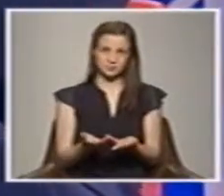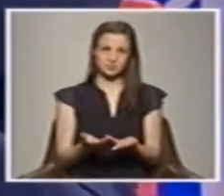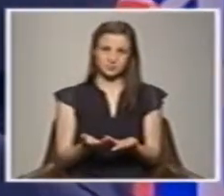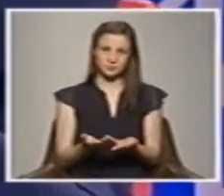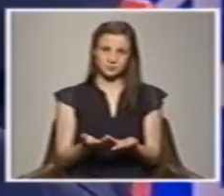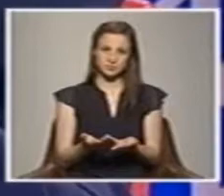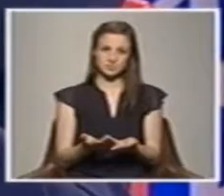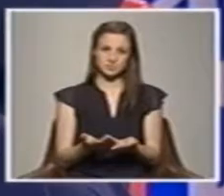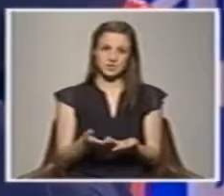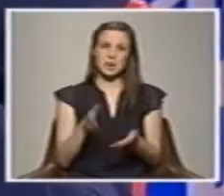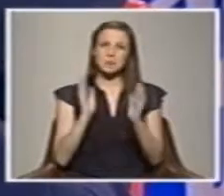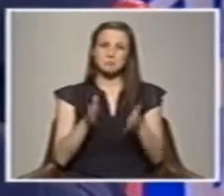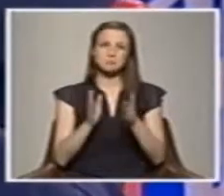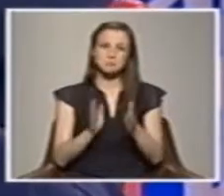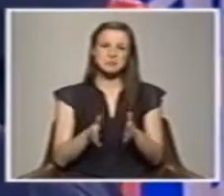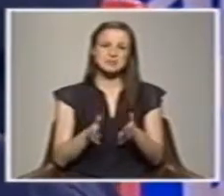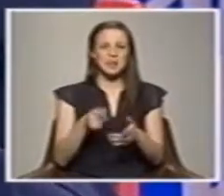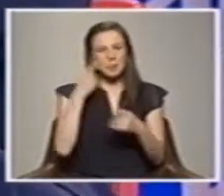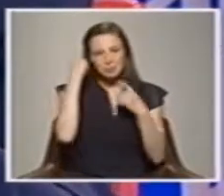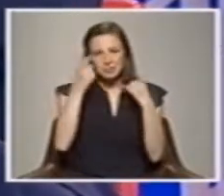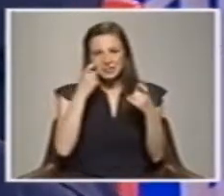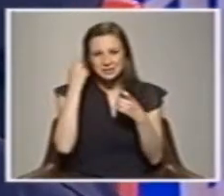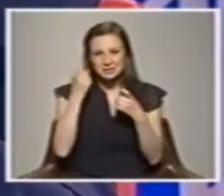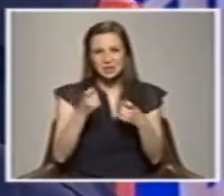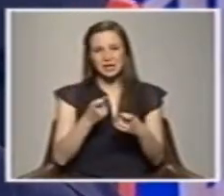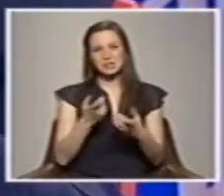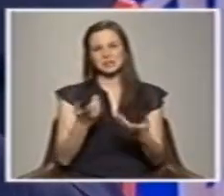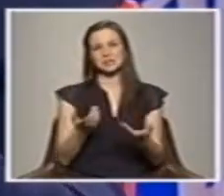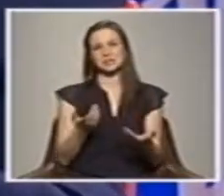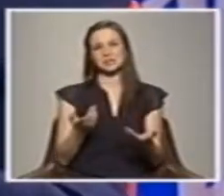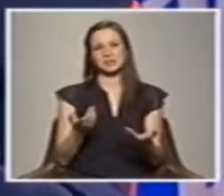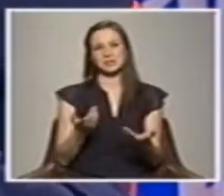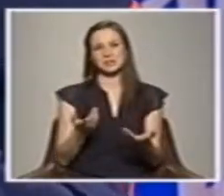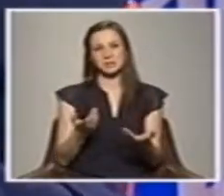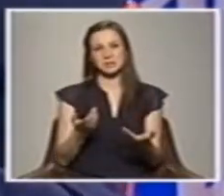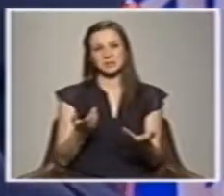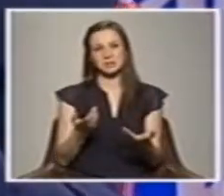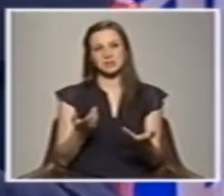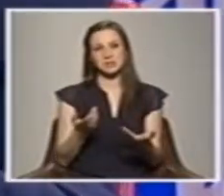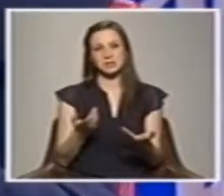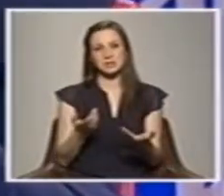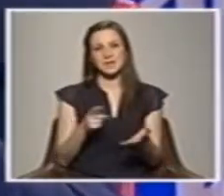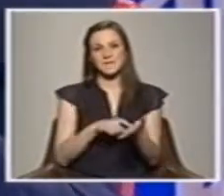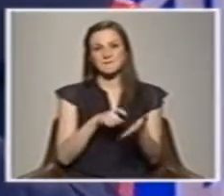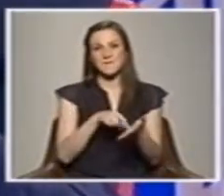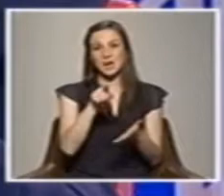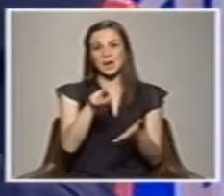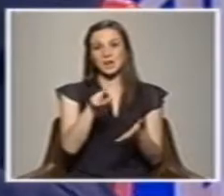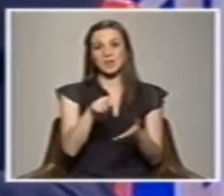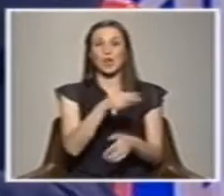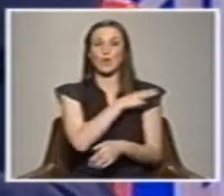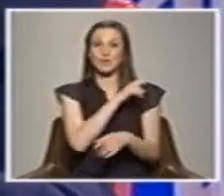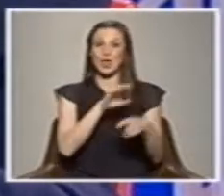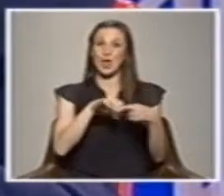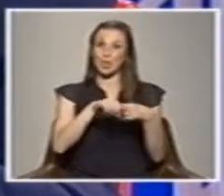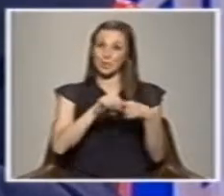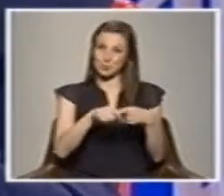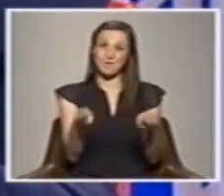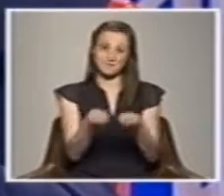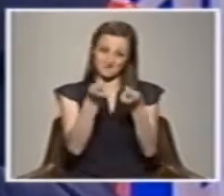o engenho e a necessidade diminui os olhos nessa feliz iniciativa da Universidade do